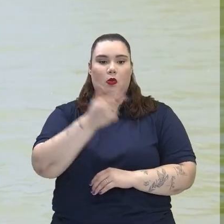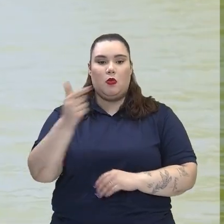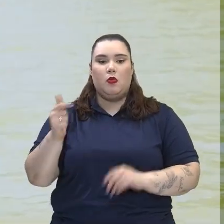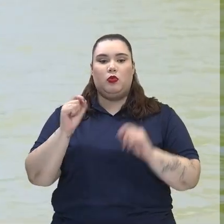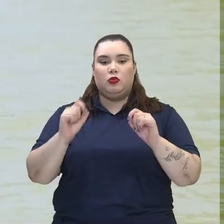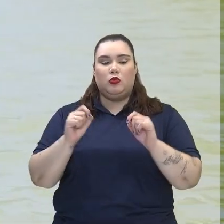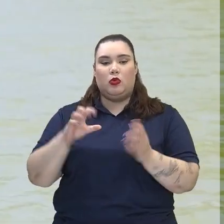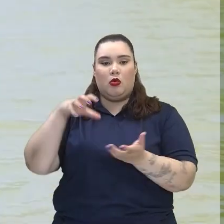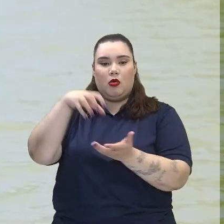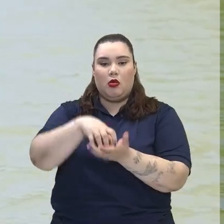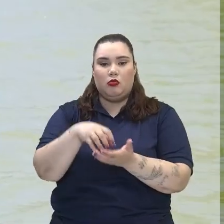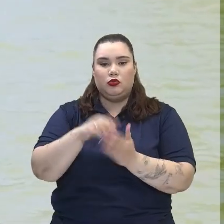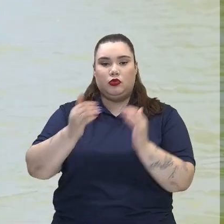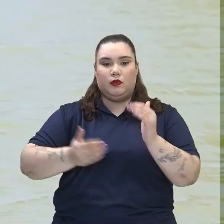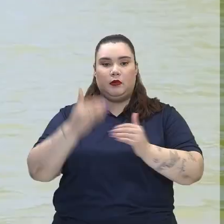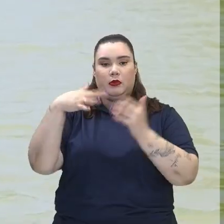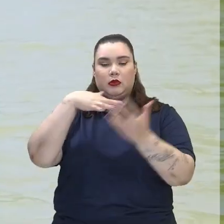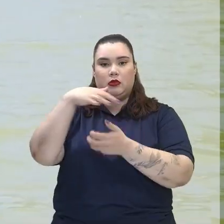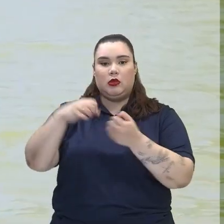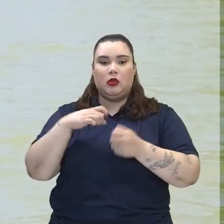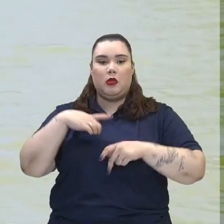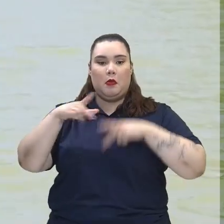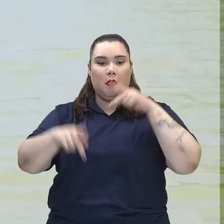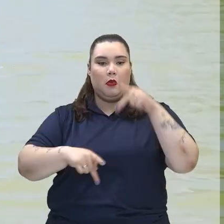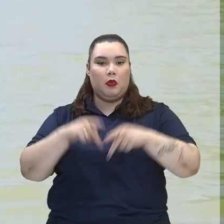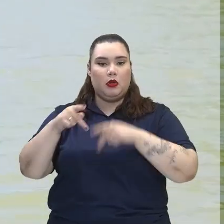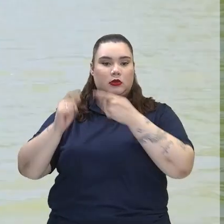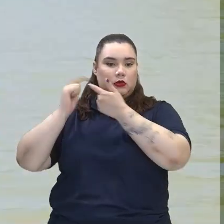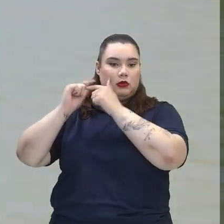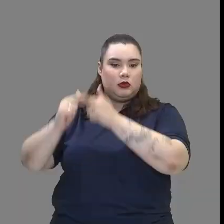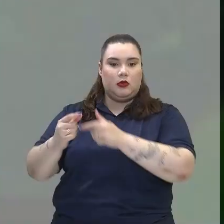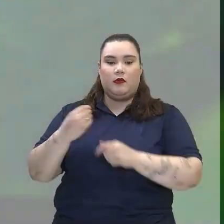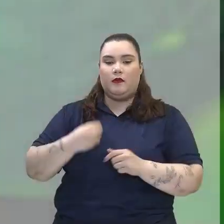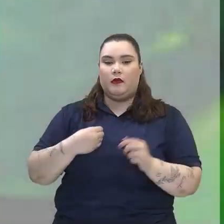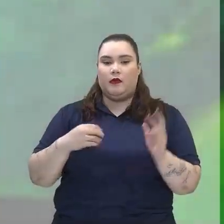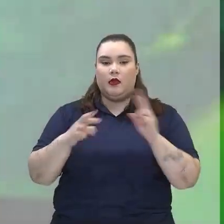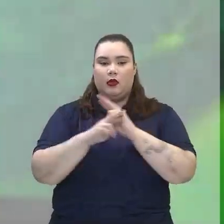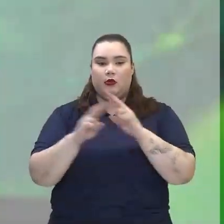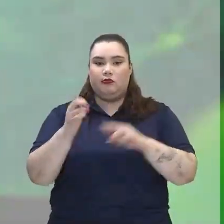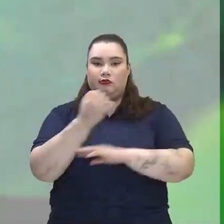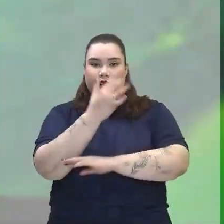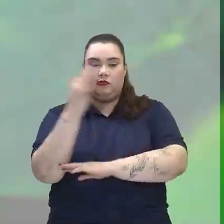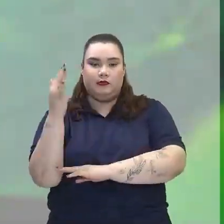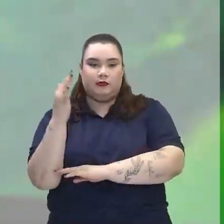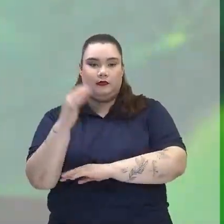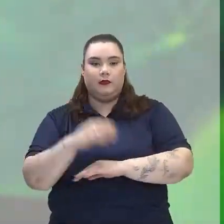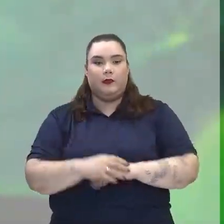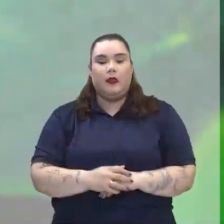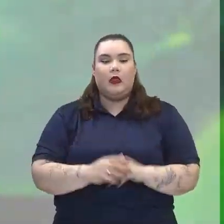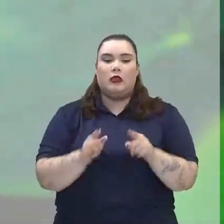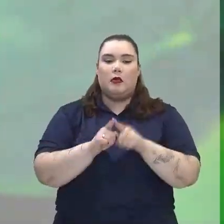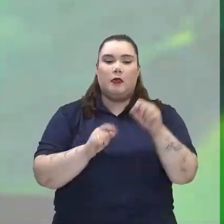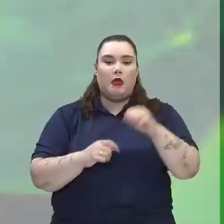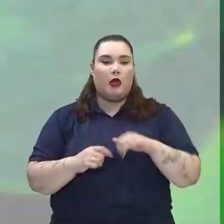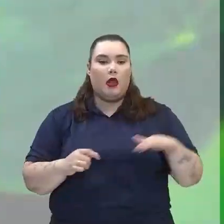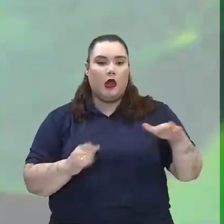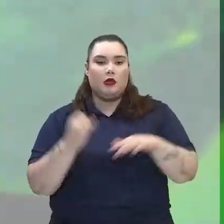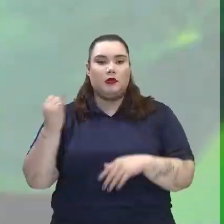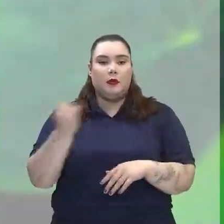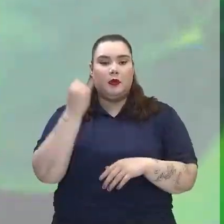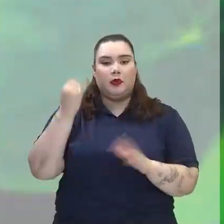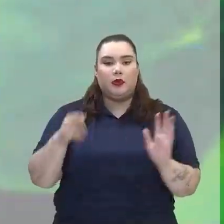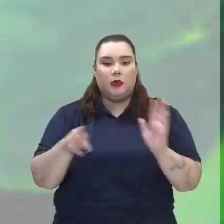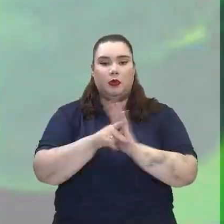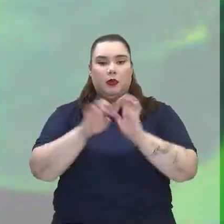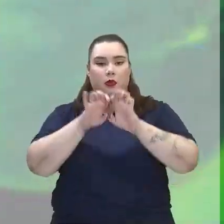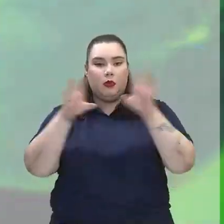abrigam populações tradicionais que vivem em harmonia com o ambiente. Áreas de relevante interesse ecológico